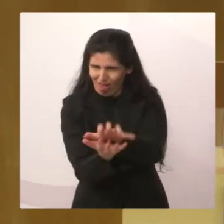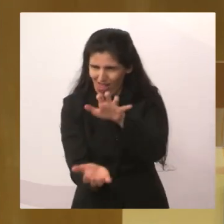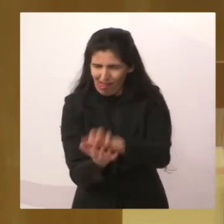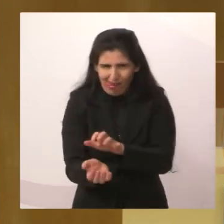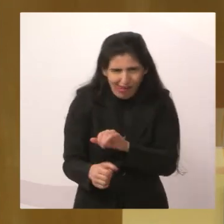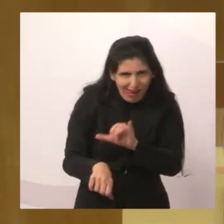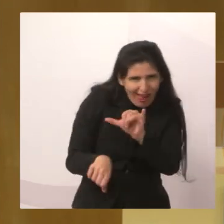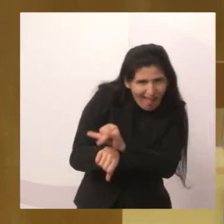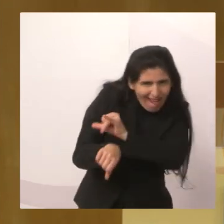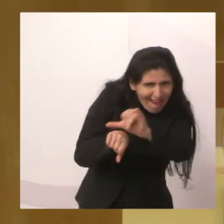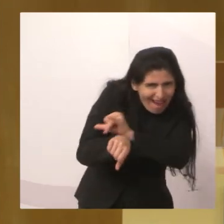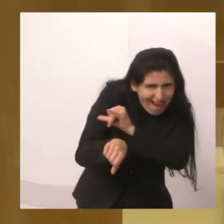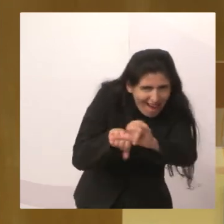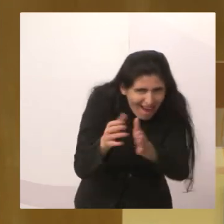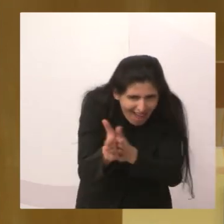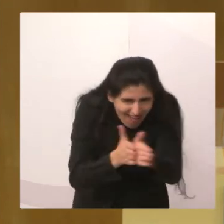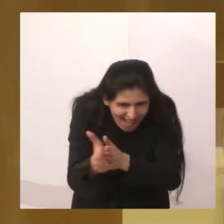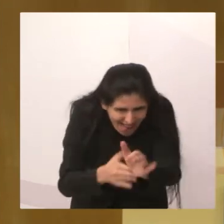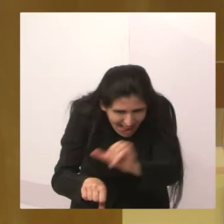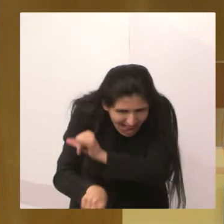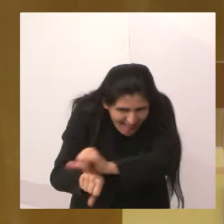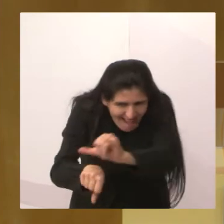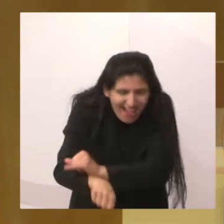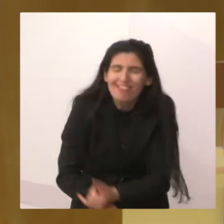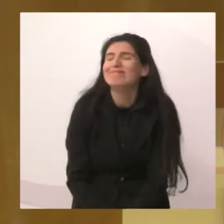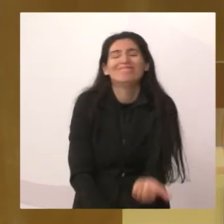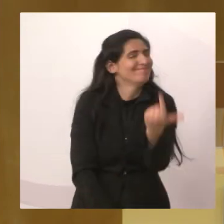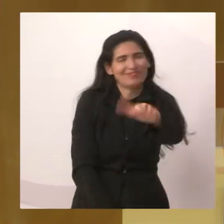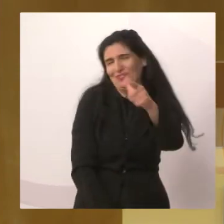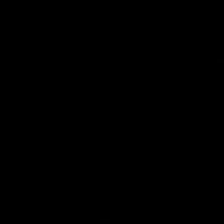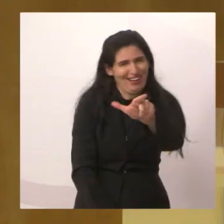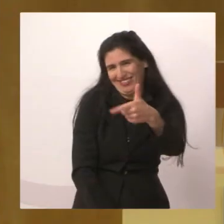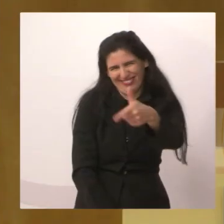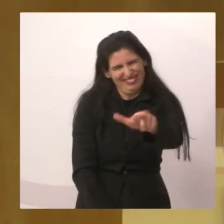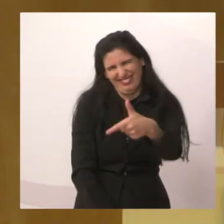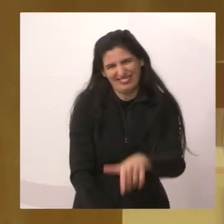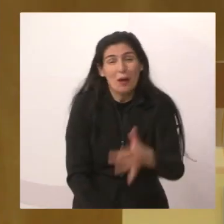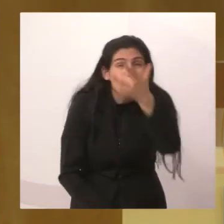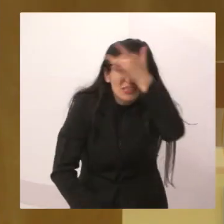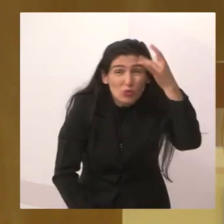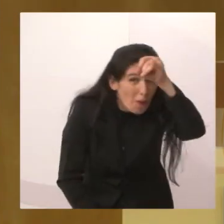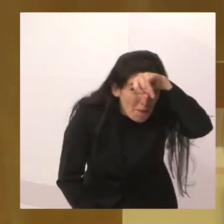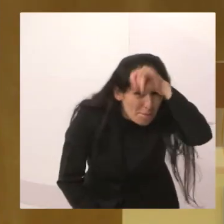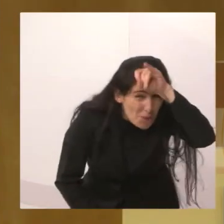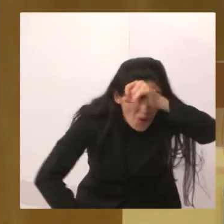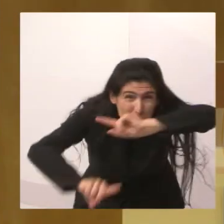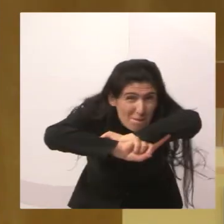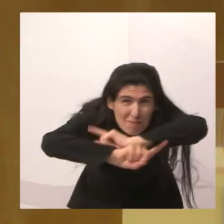na base de tapetão, não vai existir mais. O povo não são mais bobo.